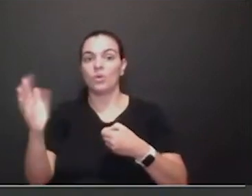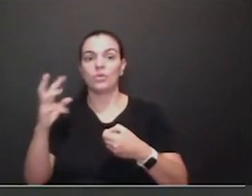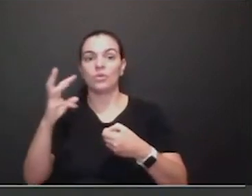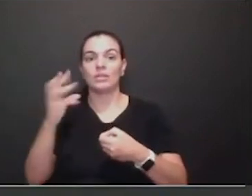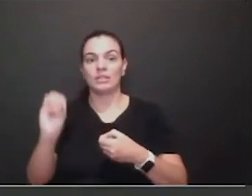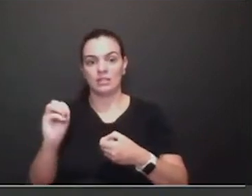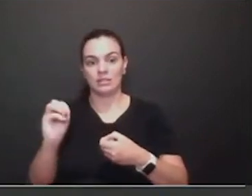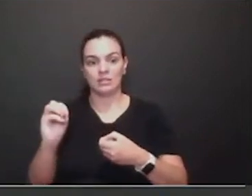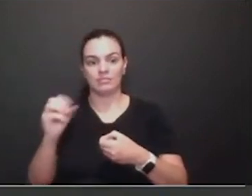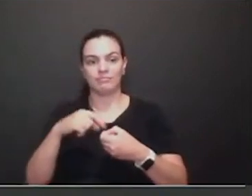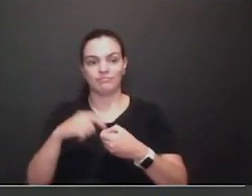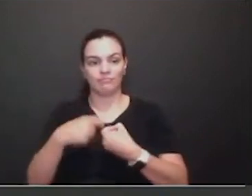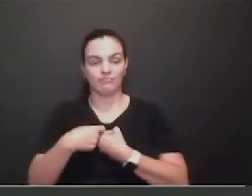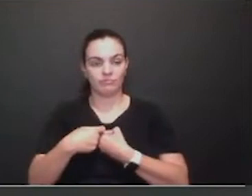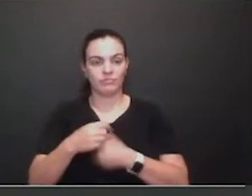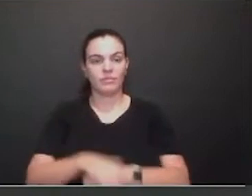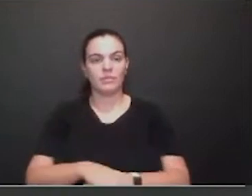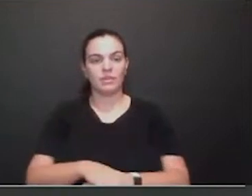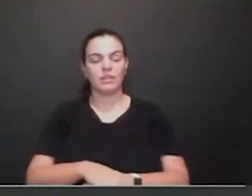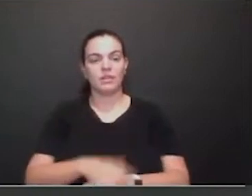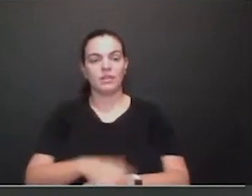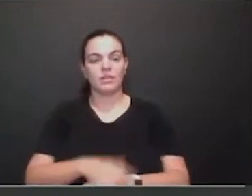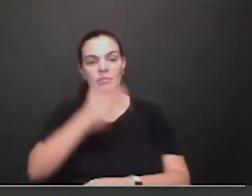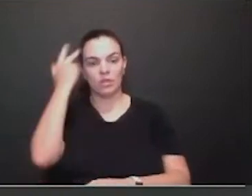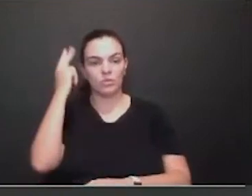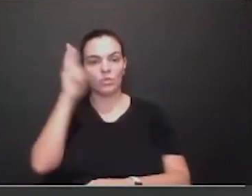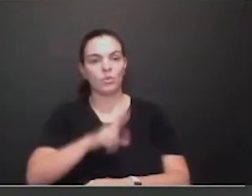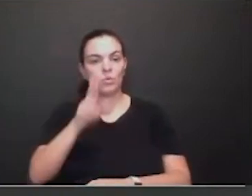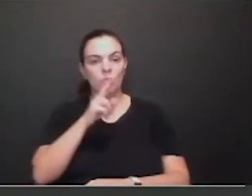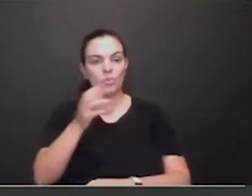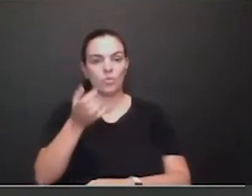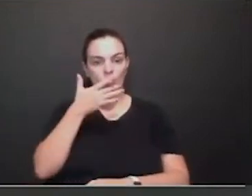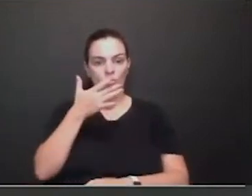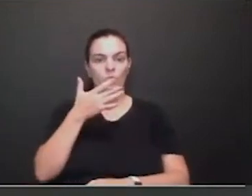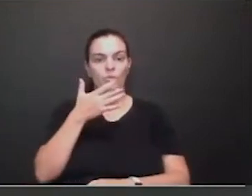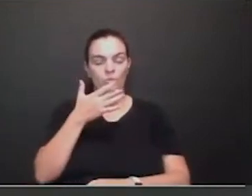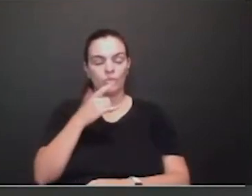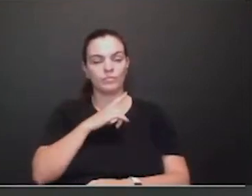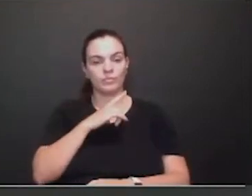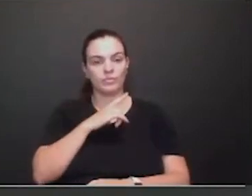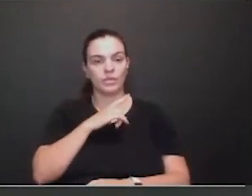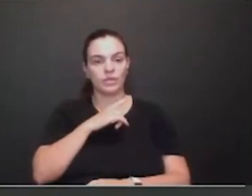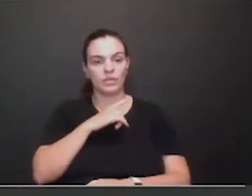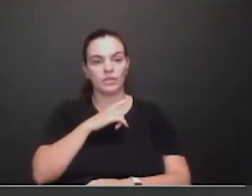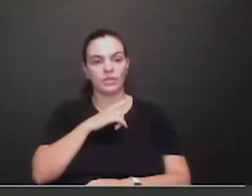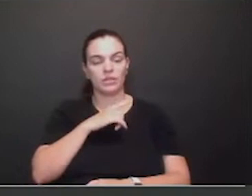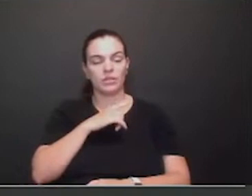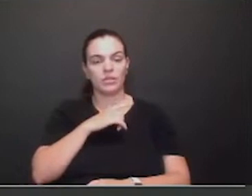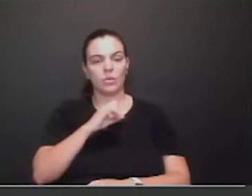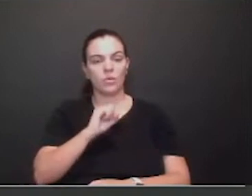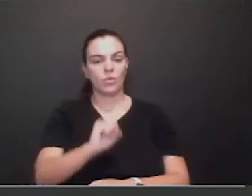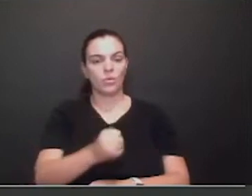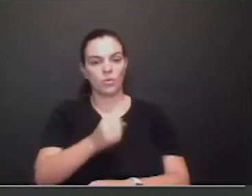para o atendimento dos usuários de droga, né? O atendimento no Moradas Vida Nova, a gente tem uma previsão de 800 ao